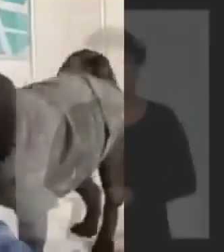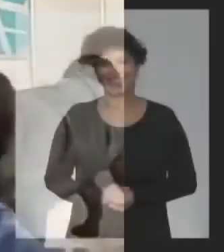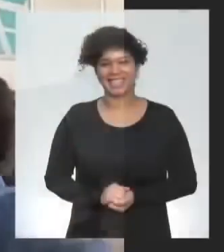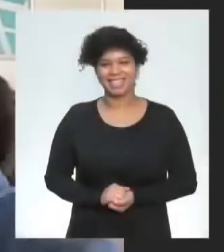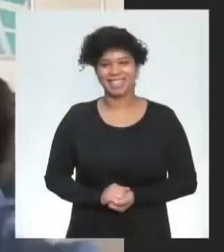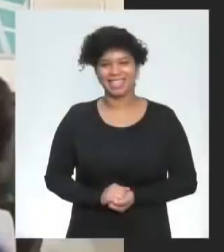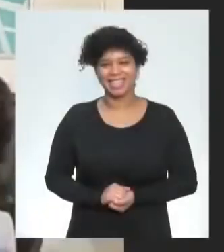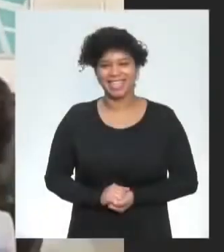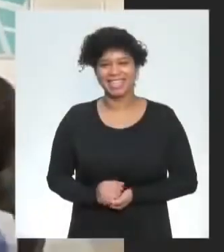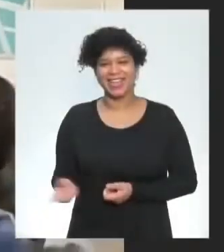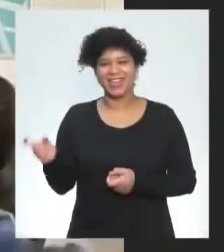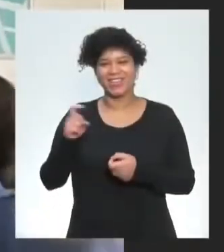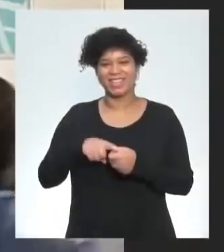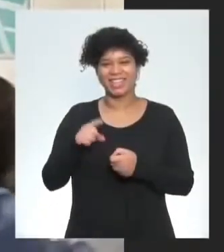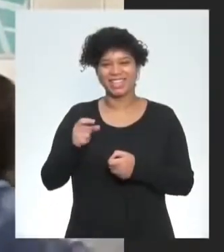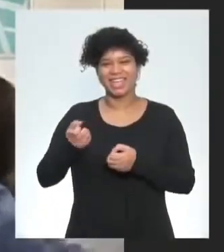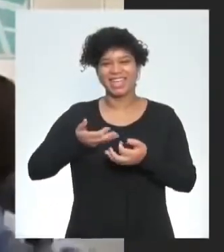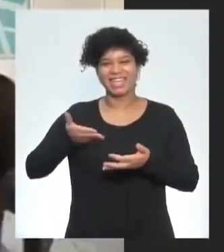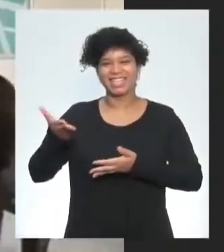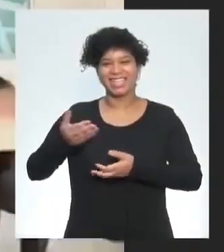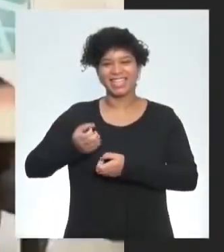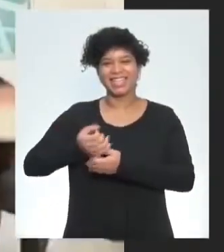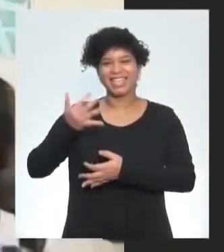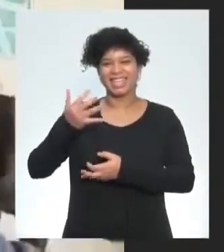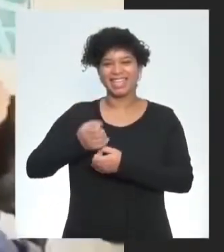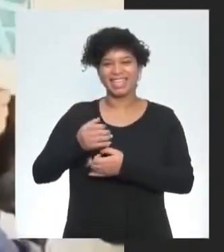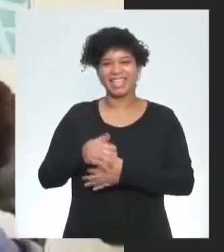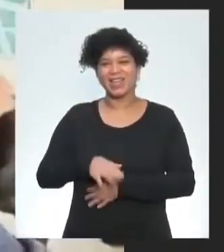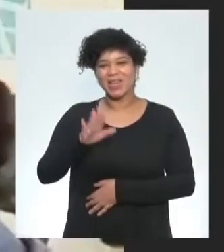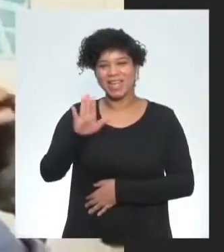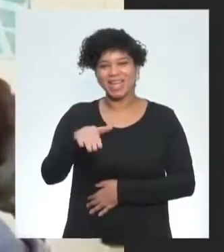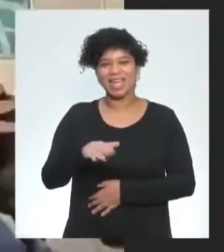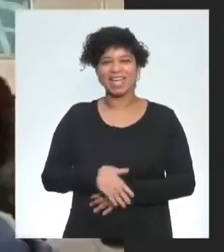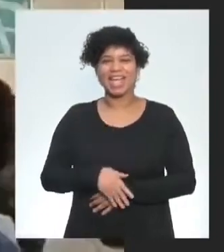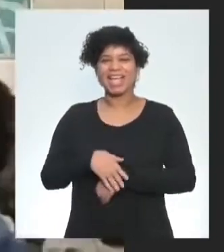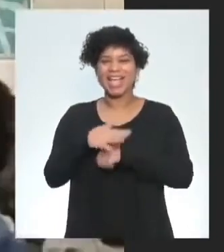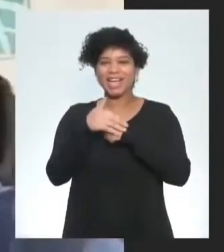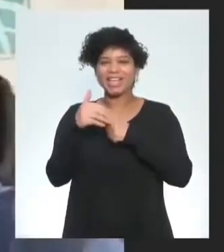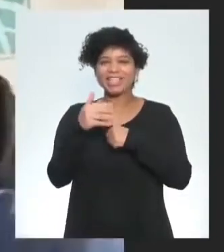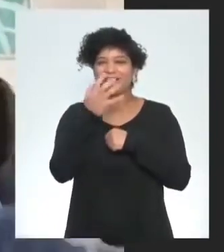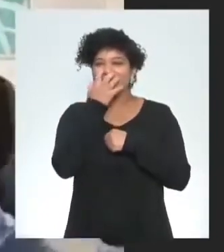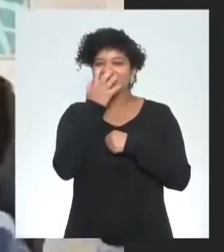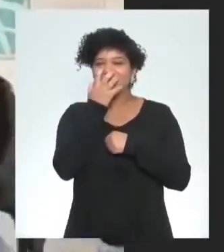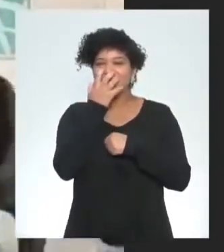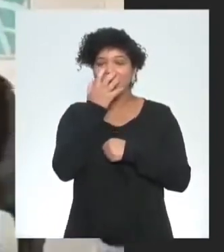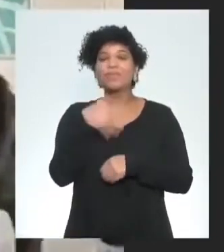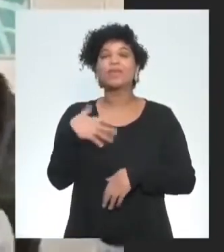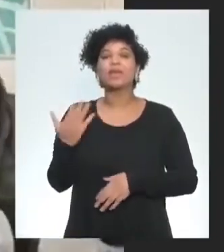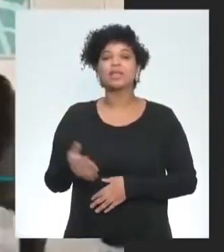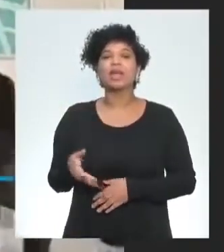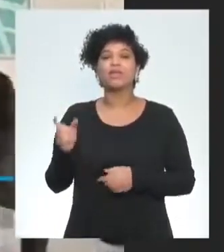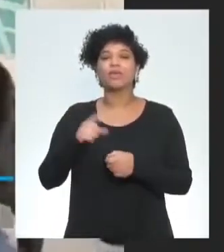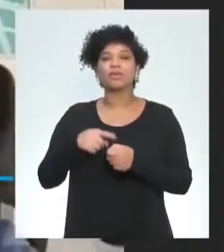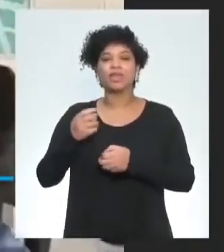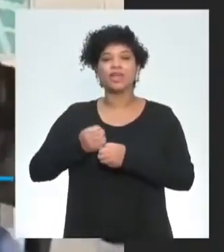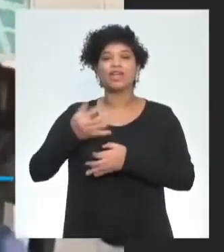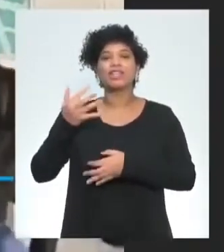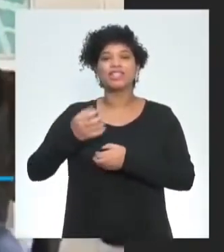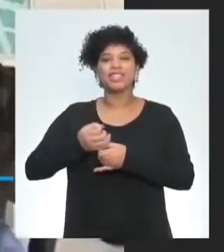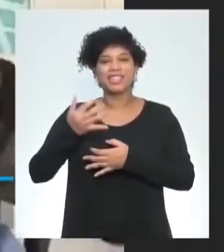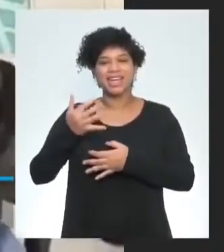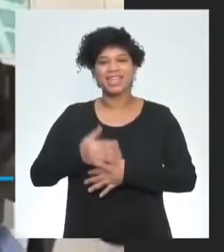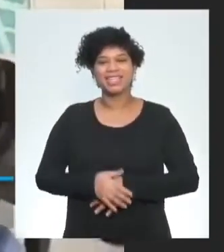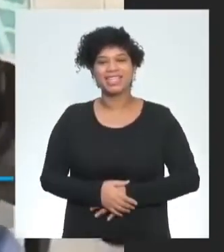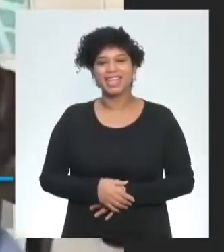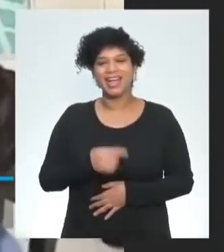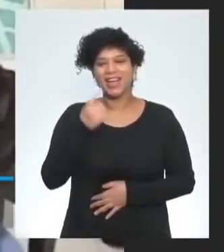Então, estamos de mais uma interação pelo chat. É o Sebastião. Ah, que É, bom. então, estamos de mais uma interação pelo chat.